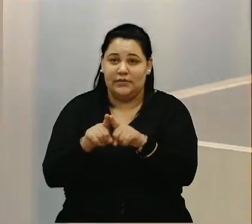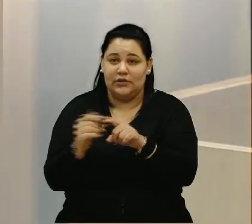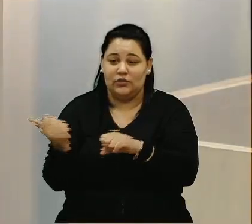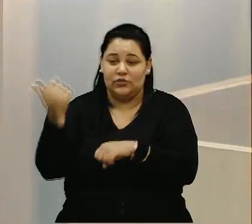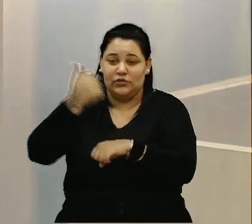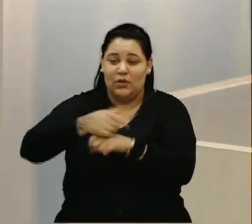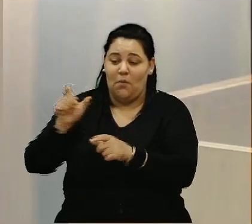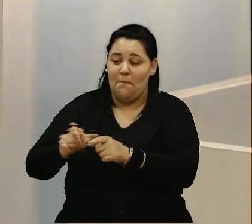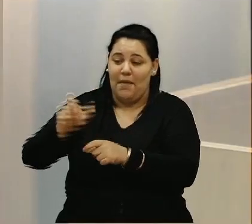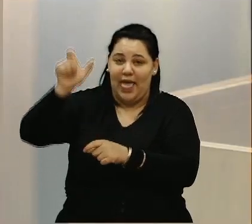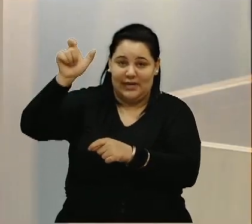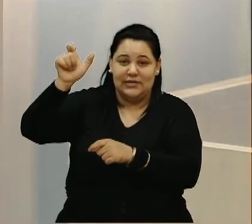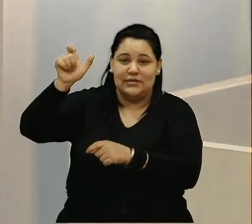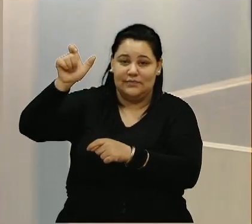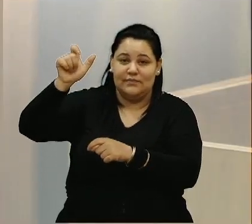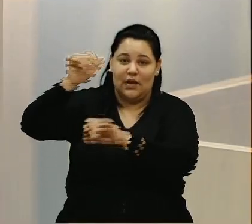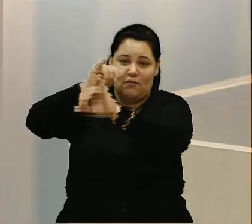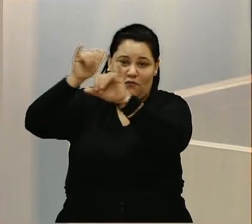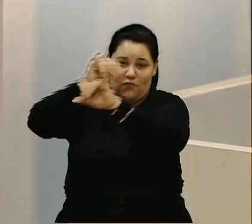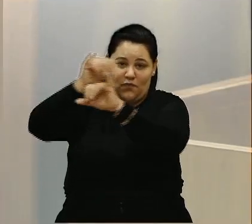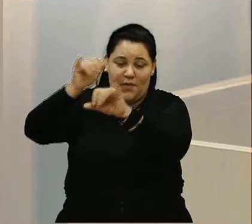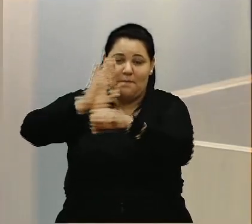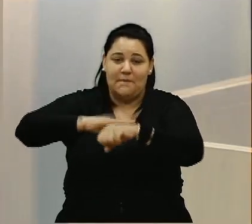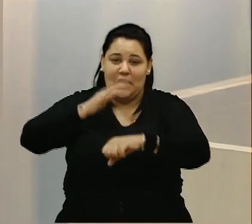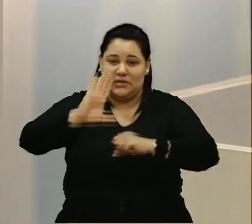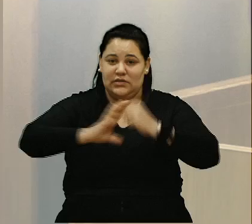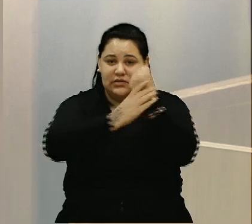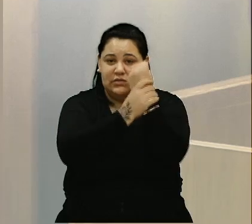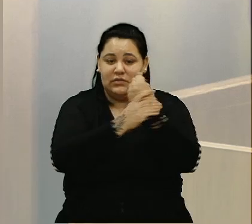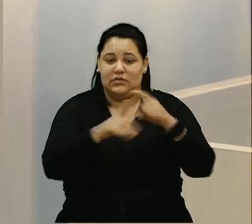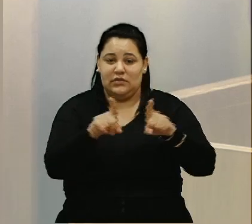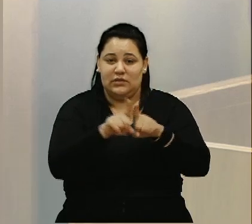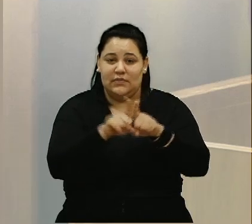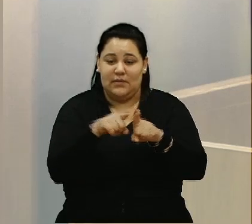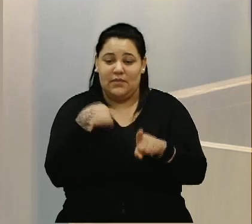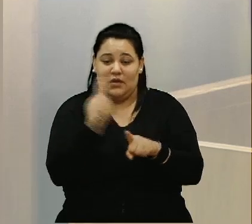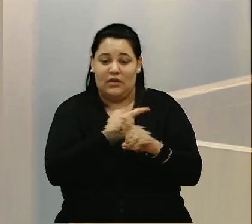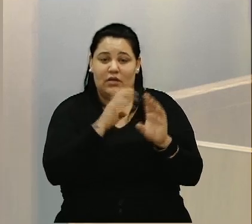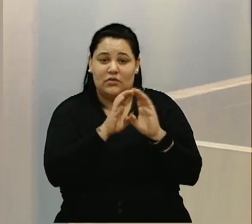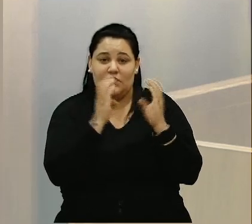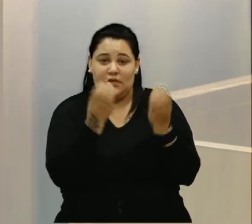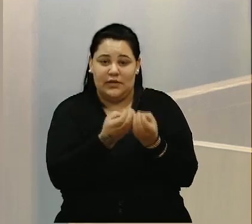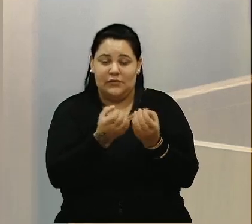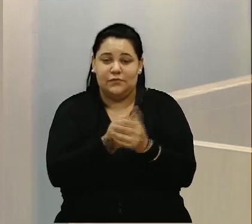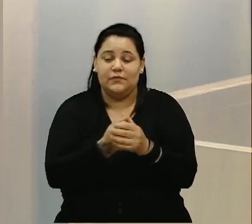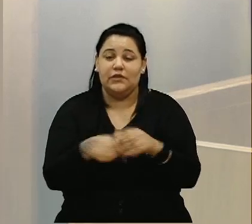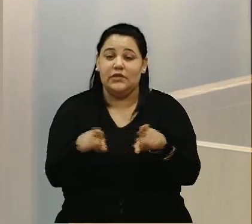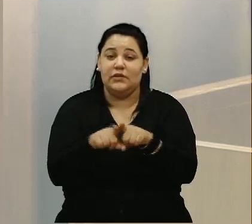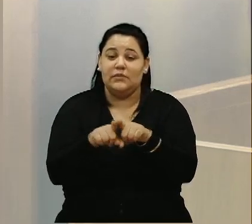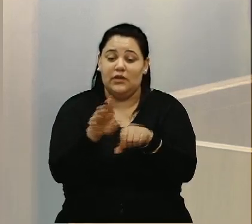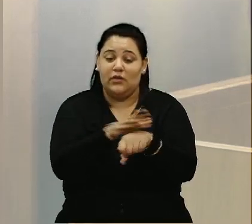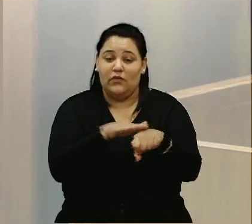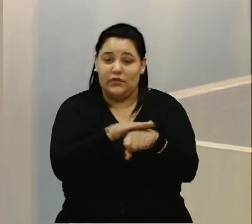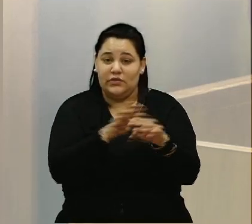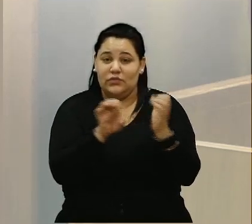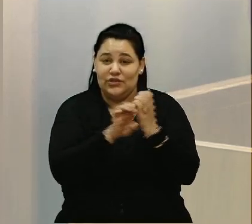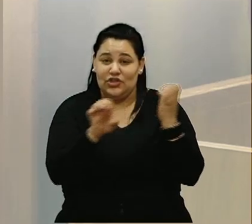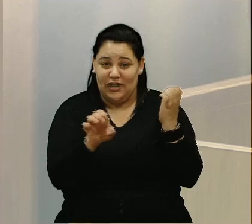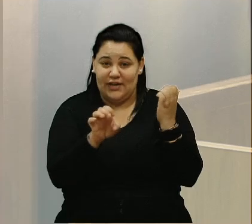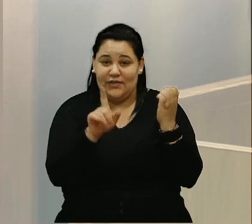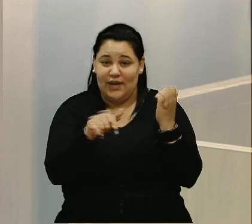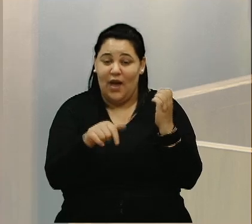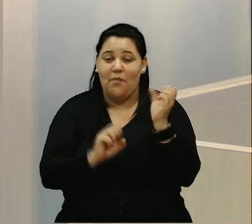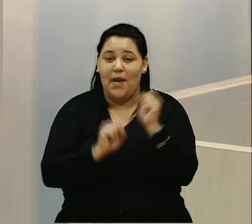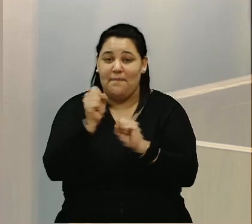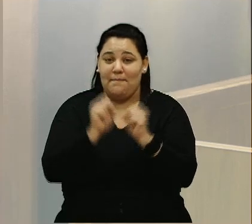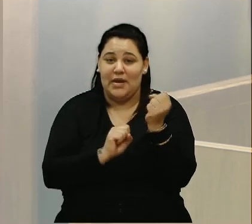vai dar mais segurança para a nossa comunidade. E conversando com os engenheiros, que é uma empresa que